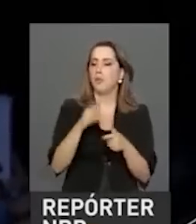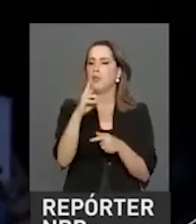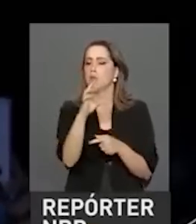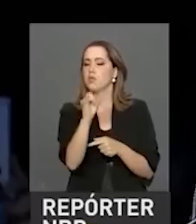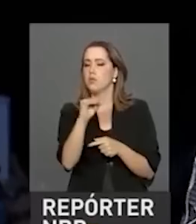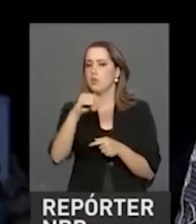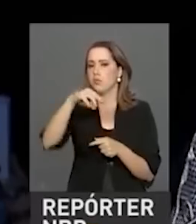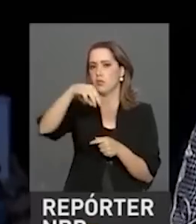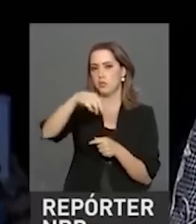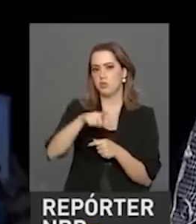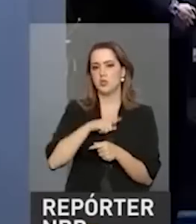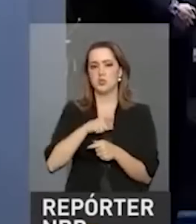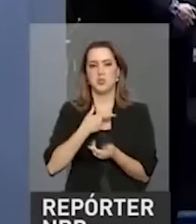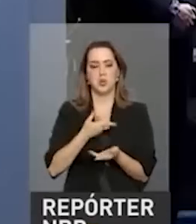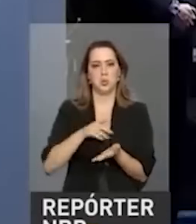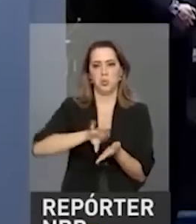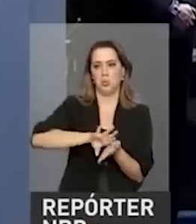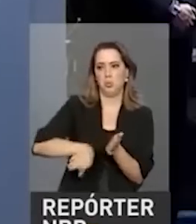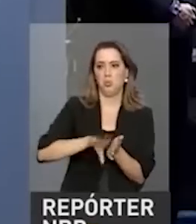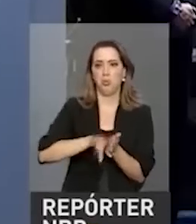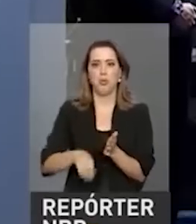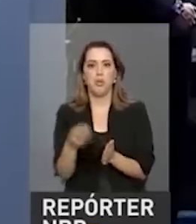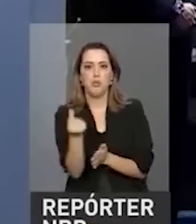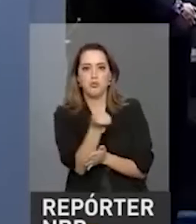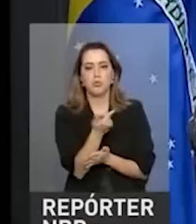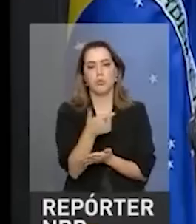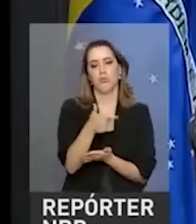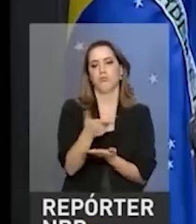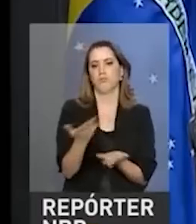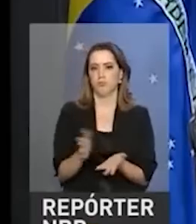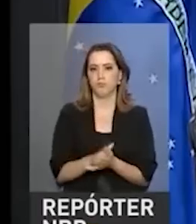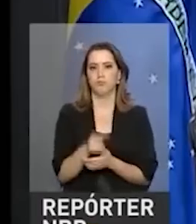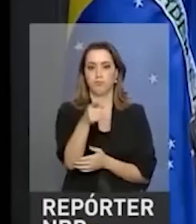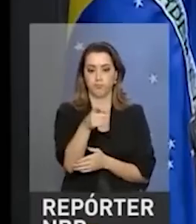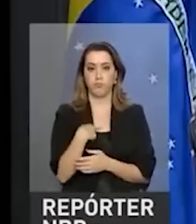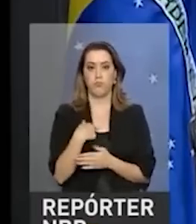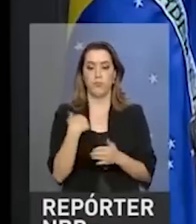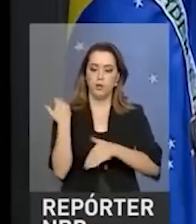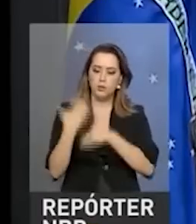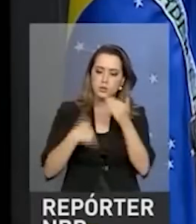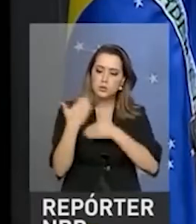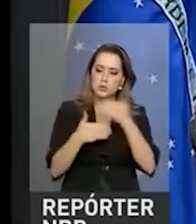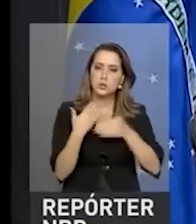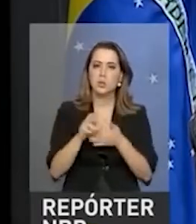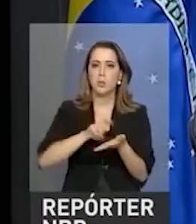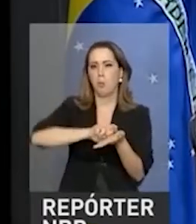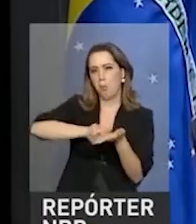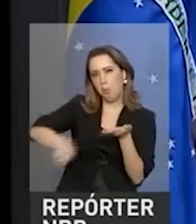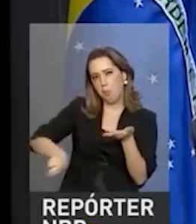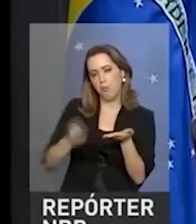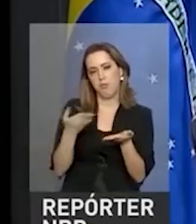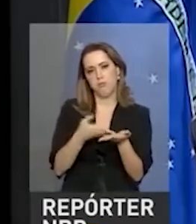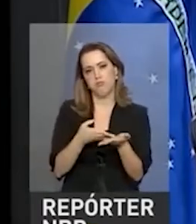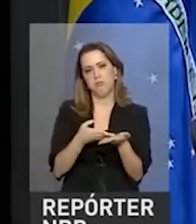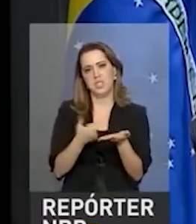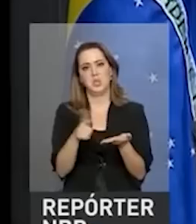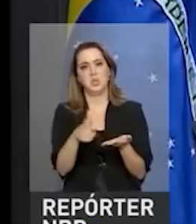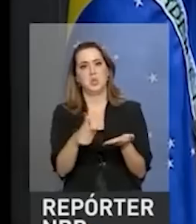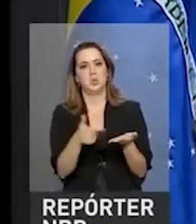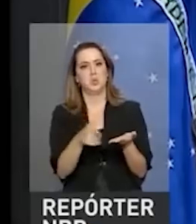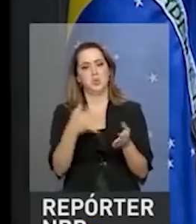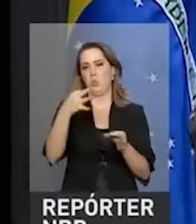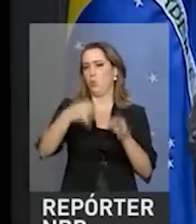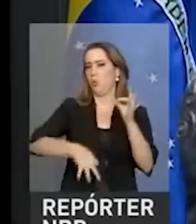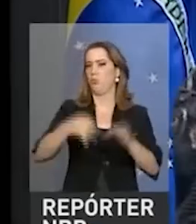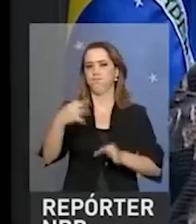viáveis para um banco que agora ela pode presidir acho que isso já é auto explicativo agora com o salário